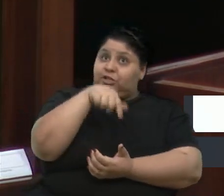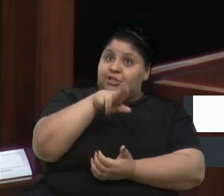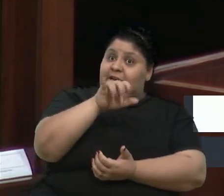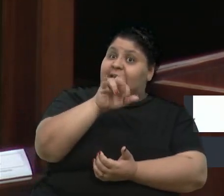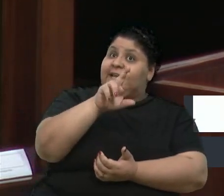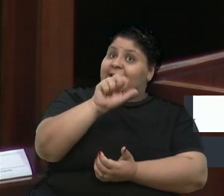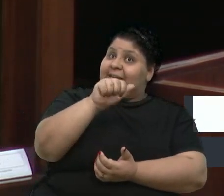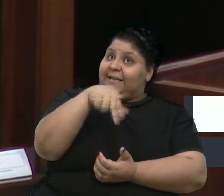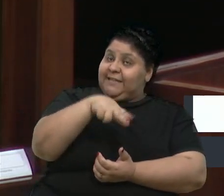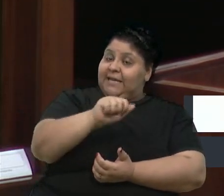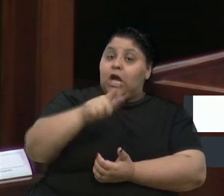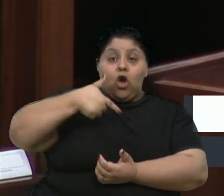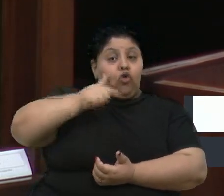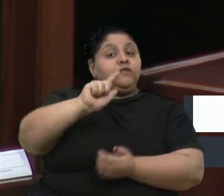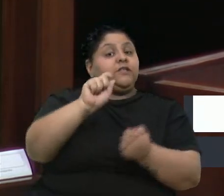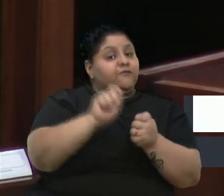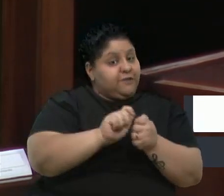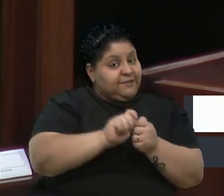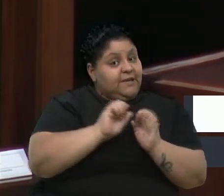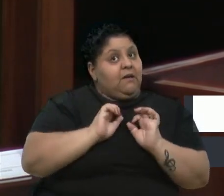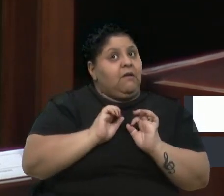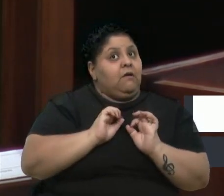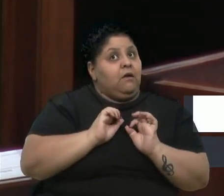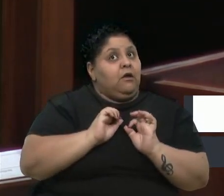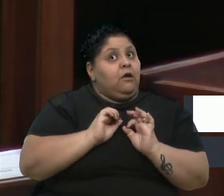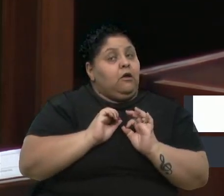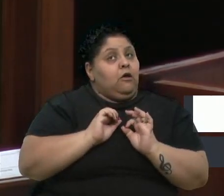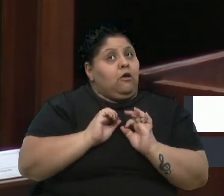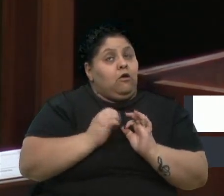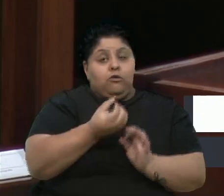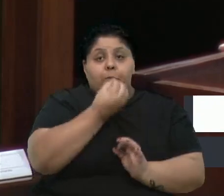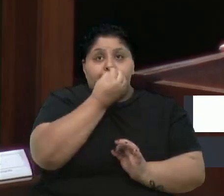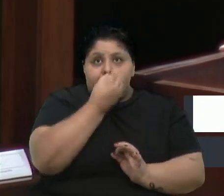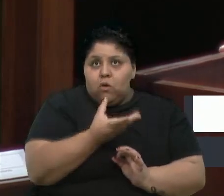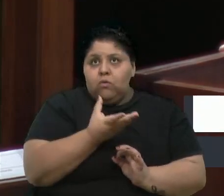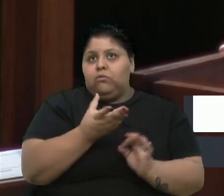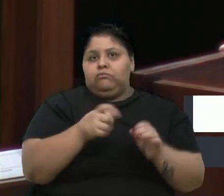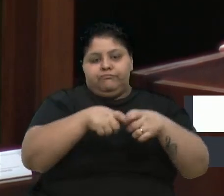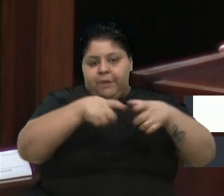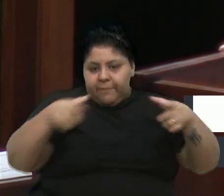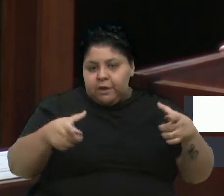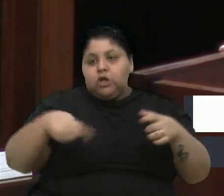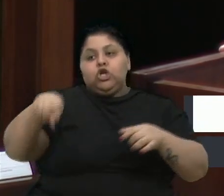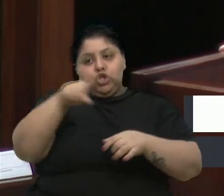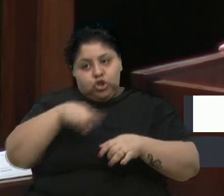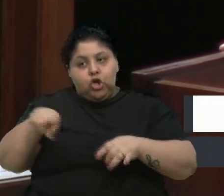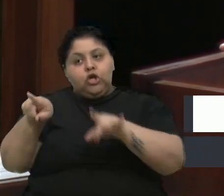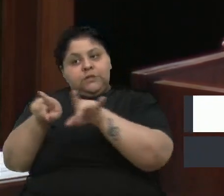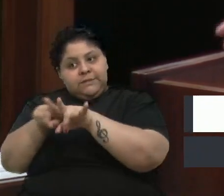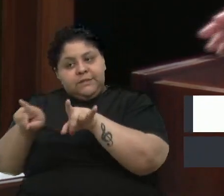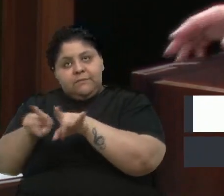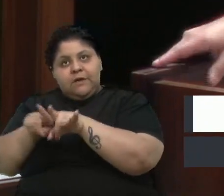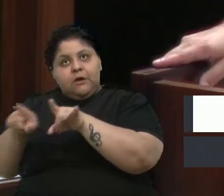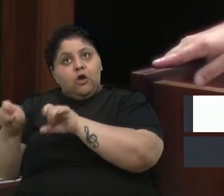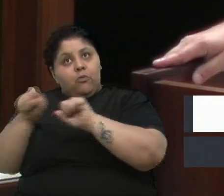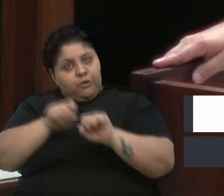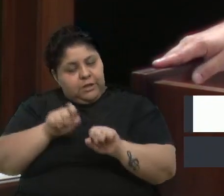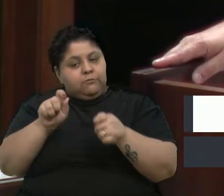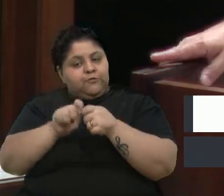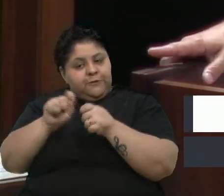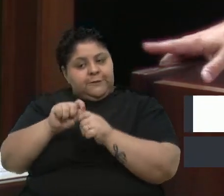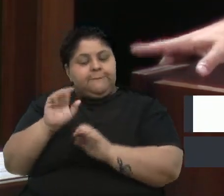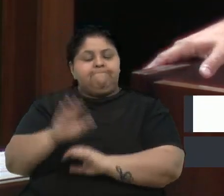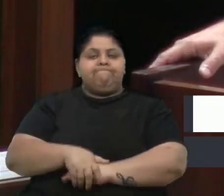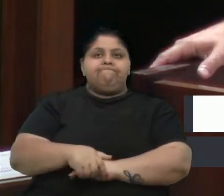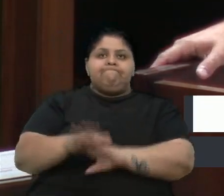fazer, né, com a devida vênia e a diferença em proporção, em tamanho, nós também devemos e precisamos.